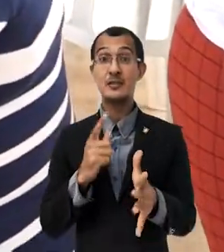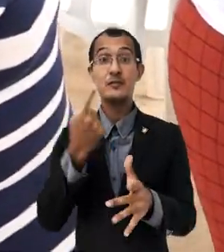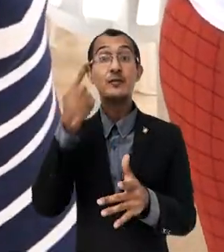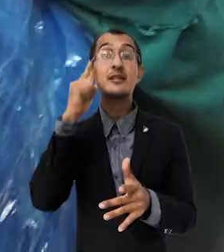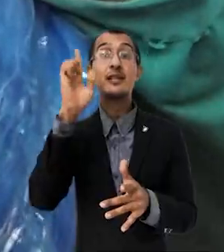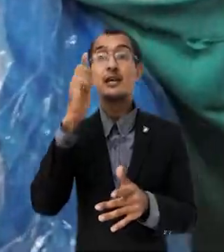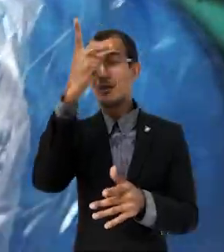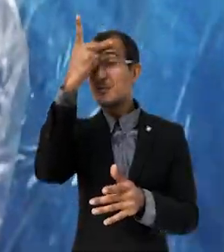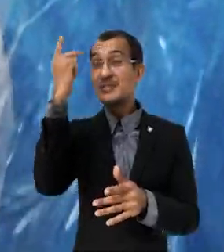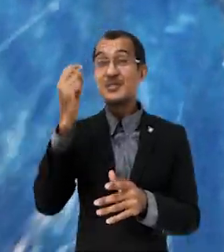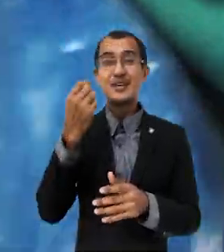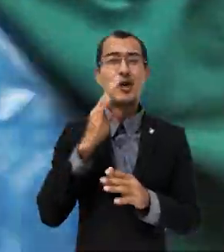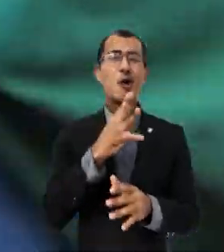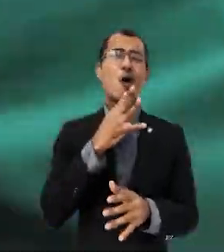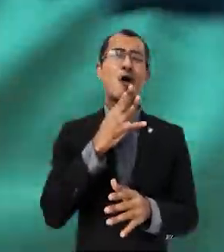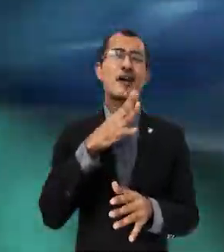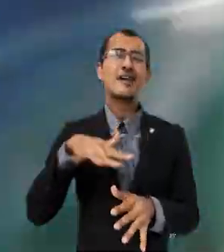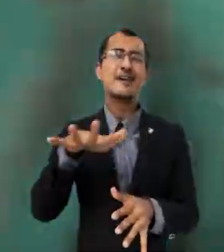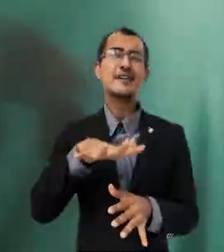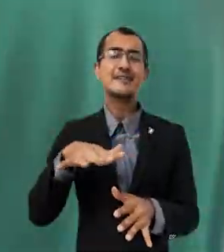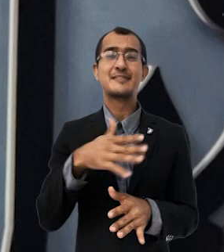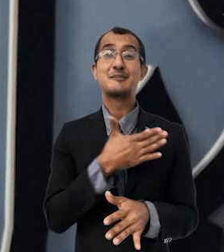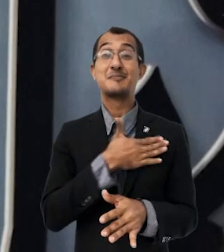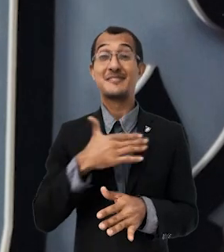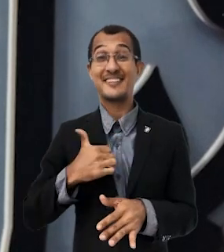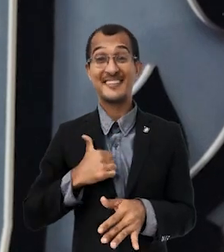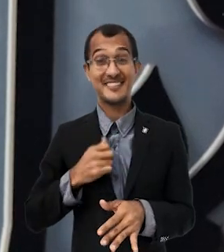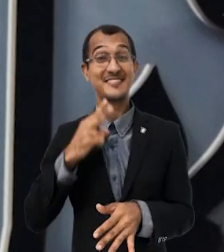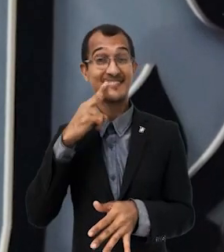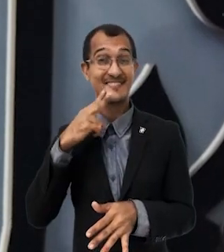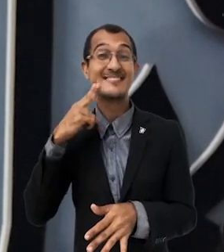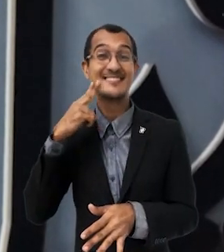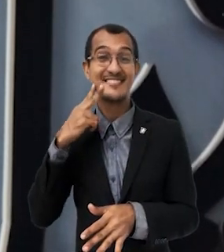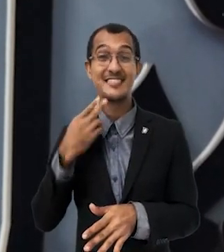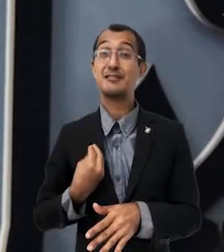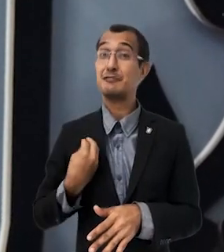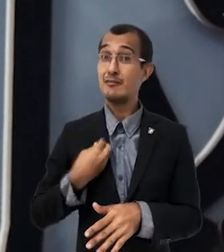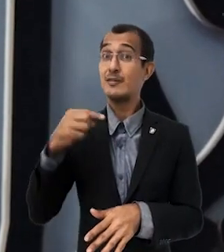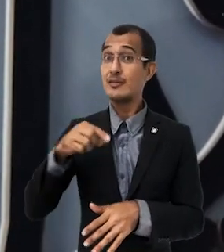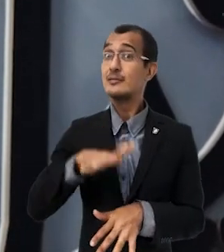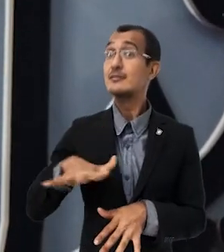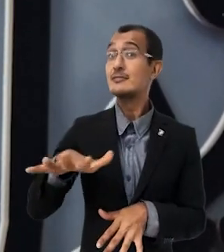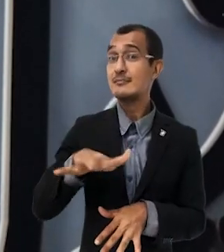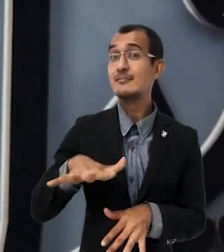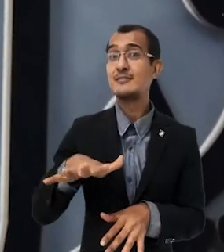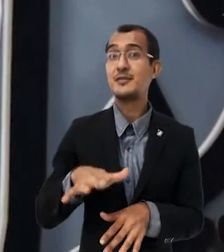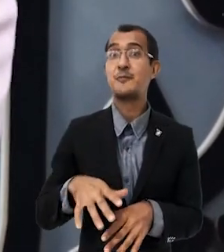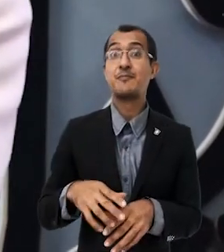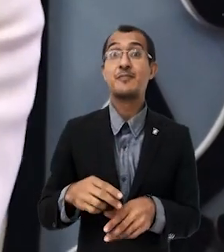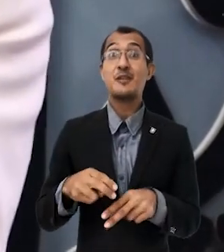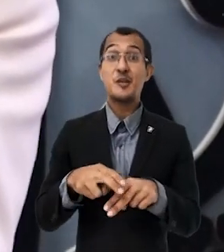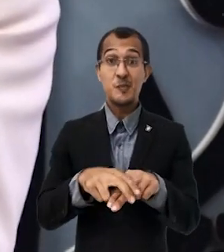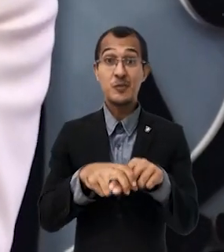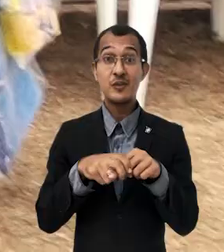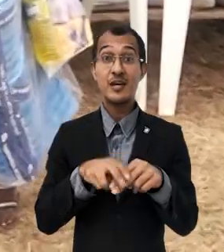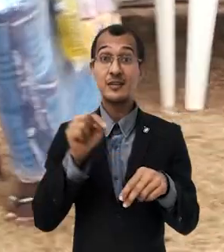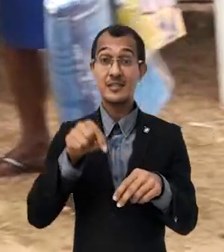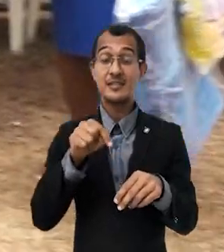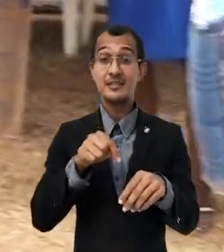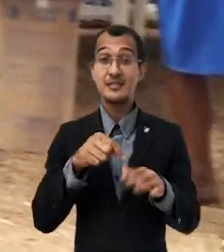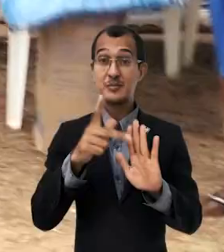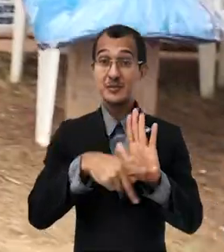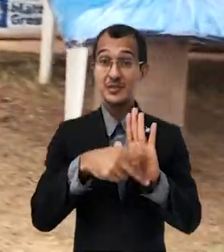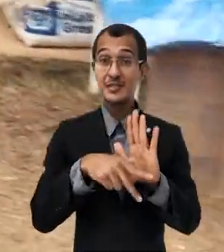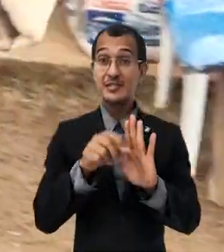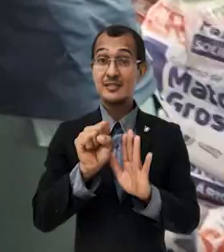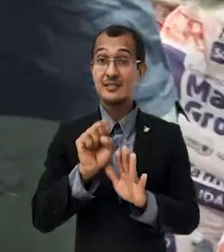idealizada por alguém que conhece muito bem a região. A primeira-dama de Mato Grosso, Virgínia Mendes, morou nessa comunidade. E